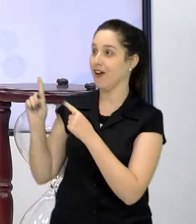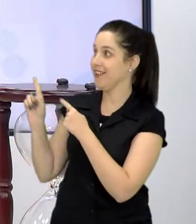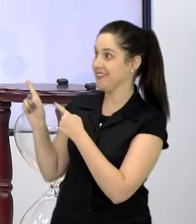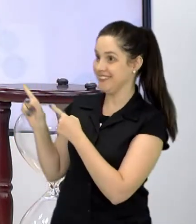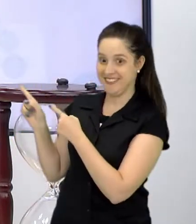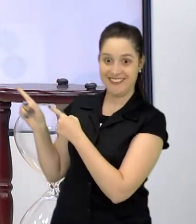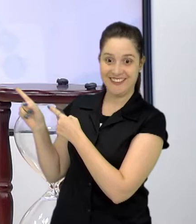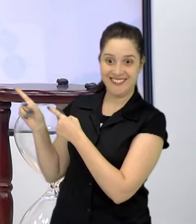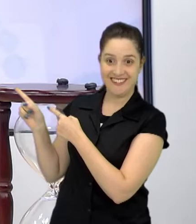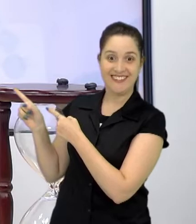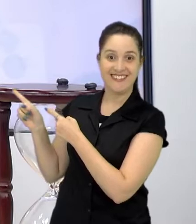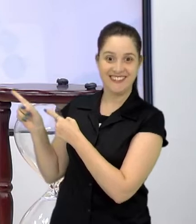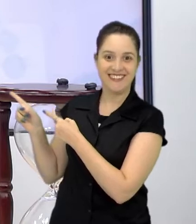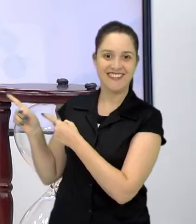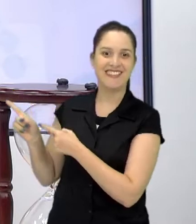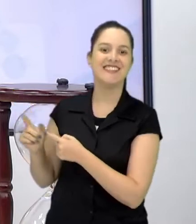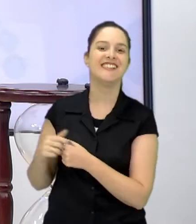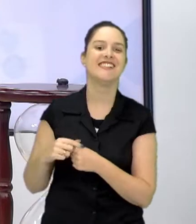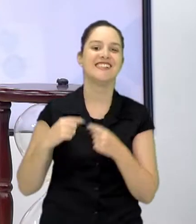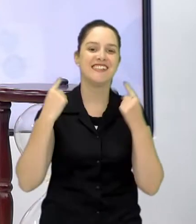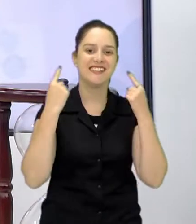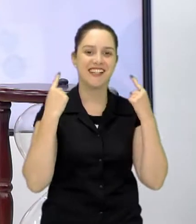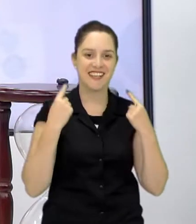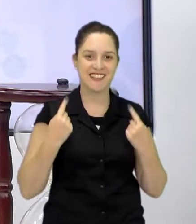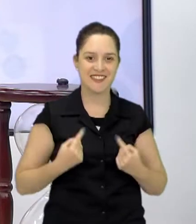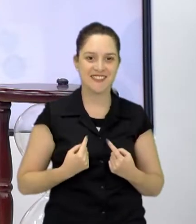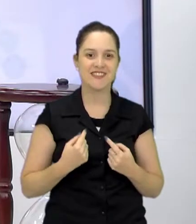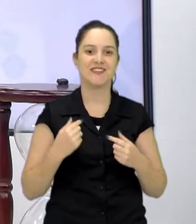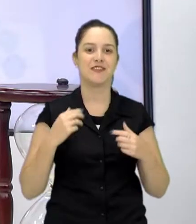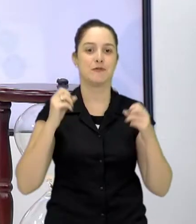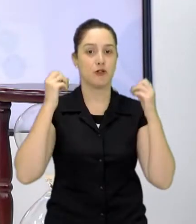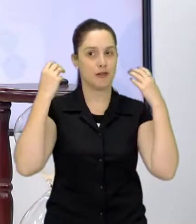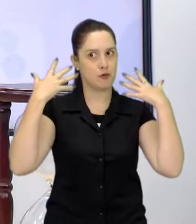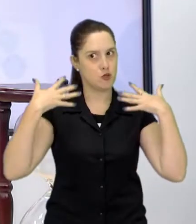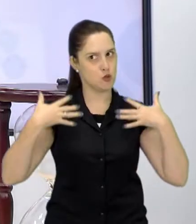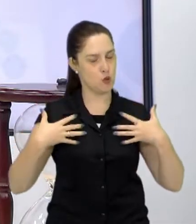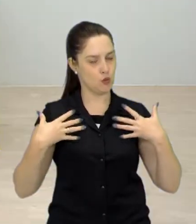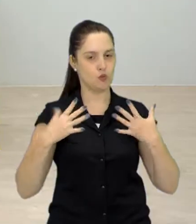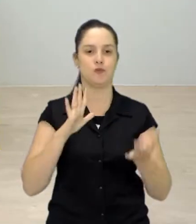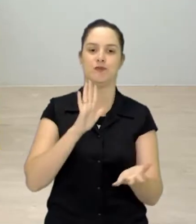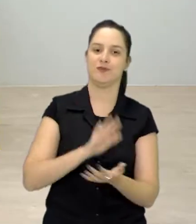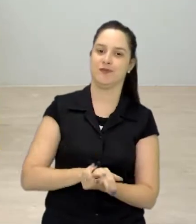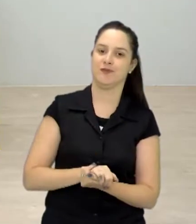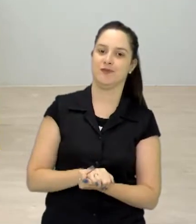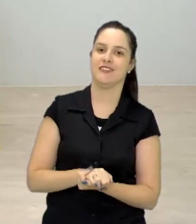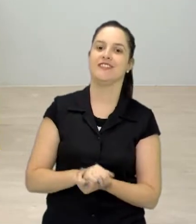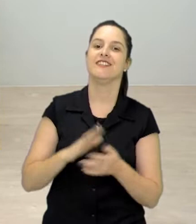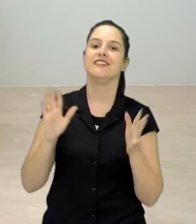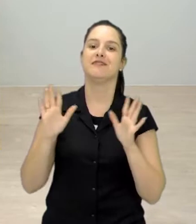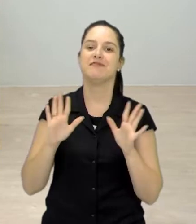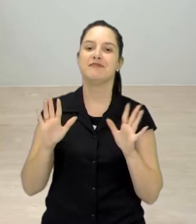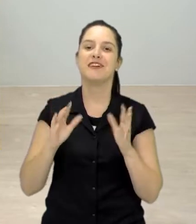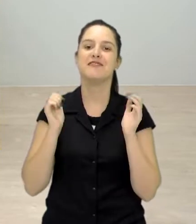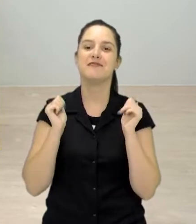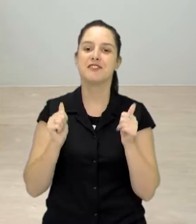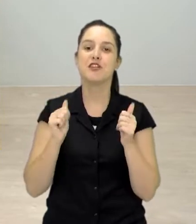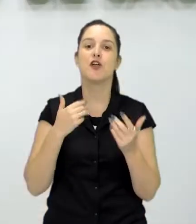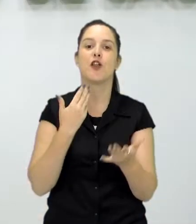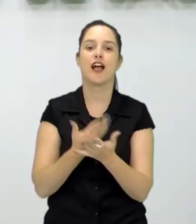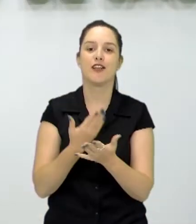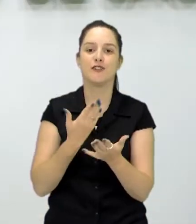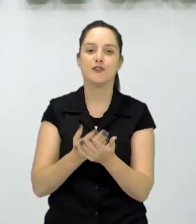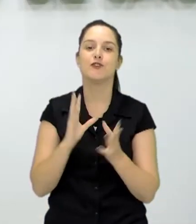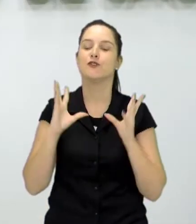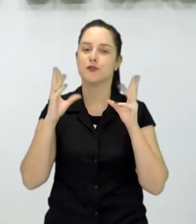ó, que representa aí os meus cachos quando o meu cabelo está solto. Kleber? Beleza. Olá, estudantes,